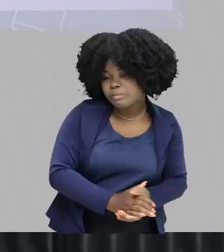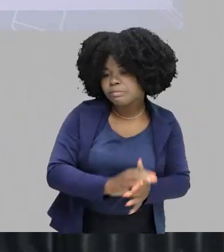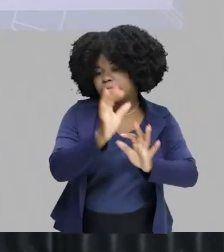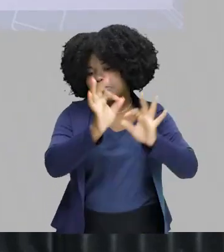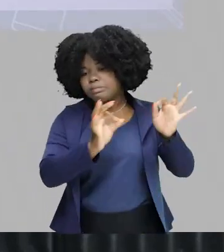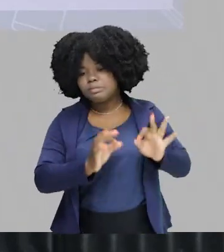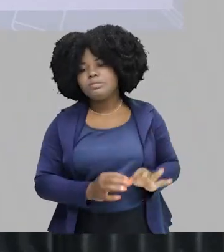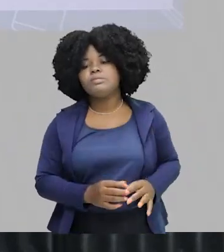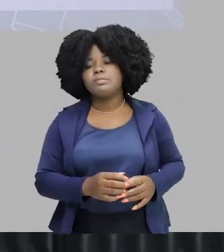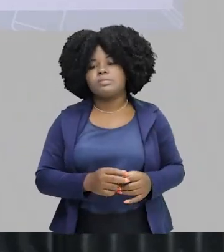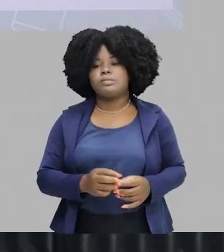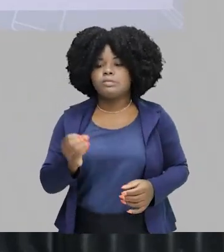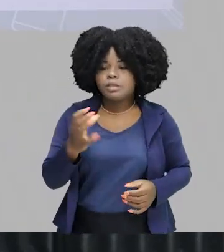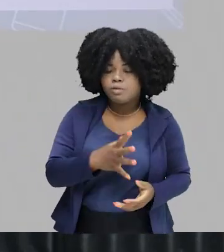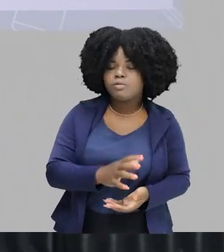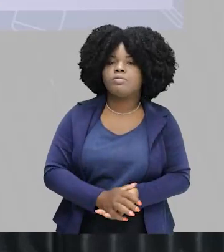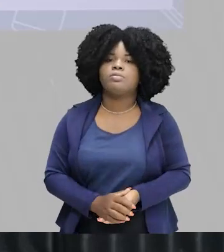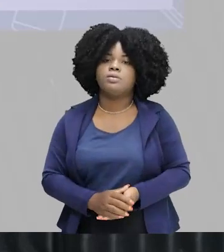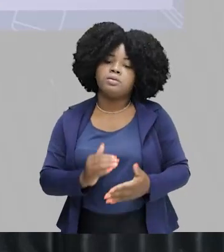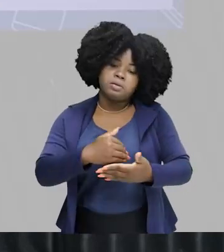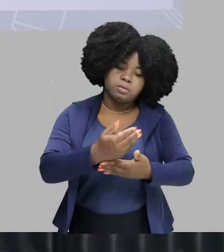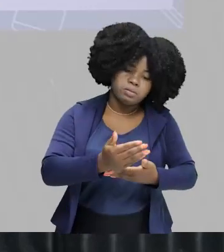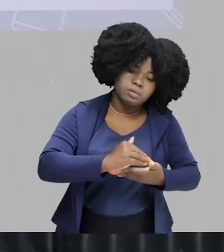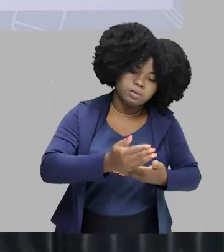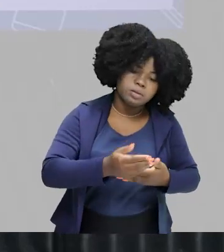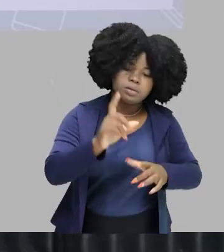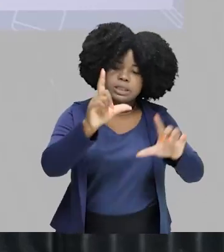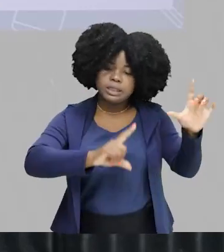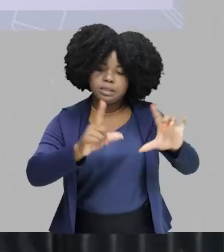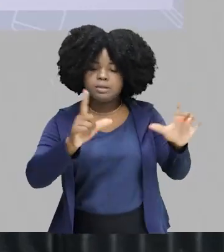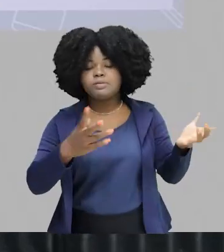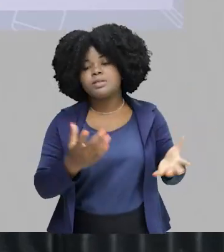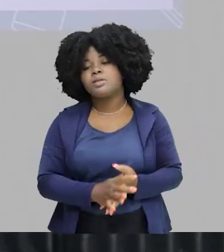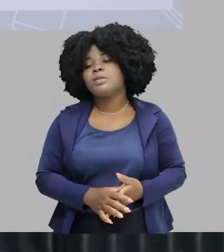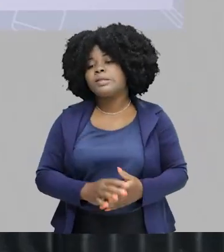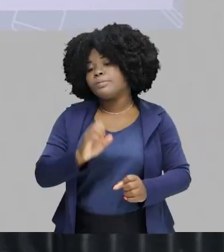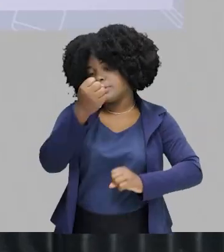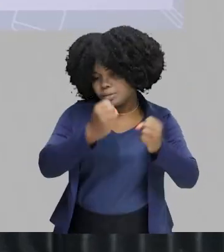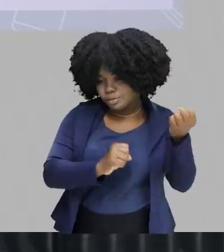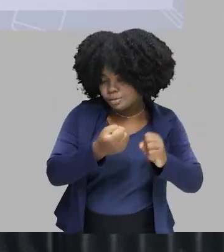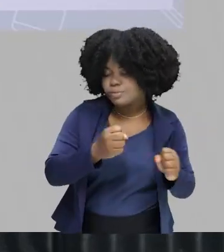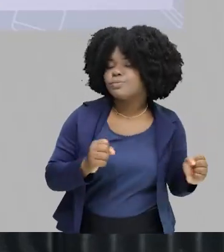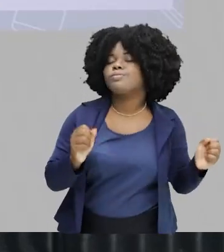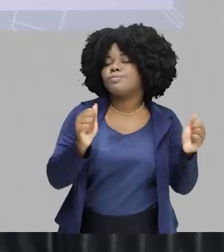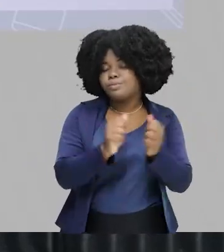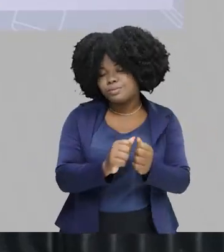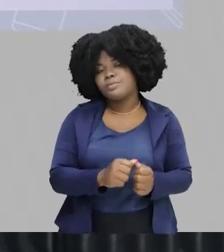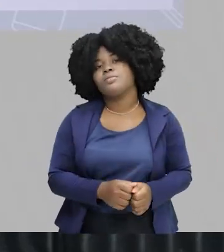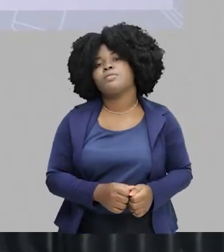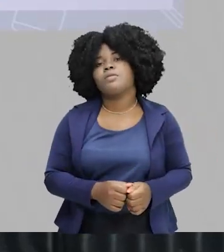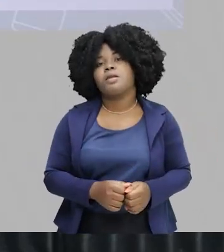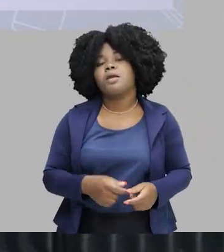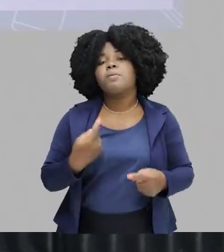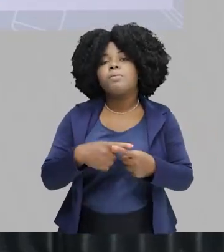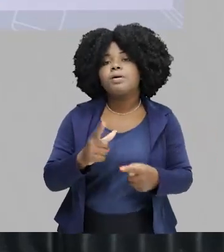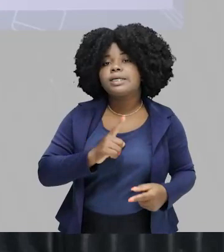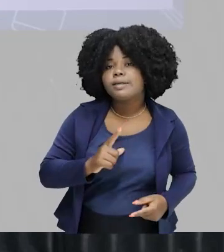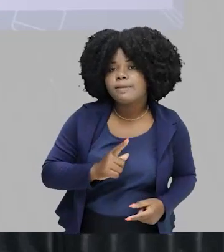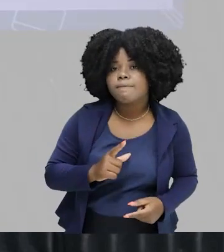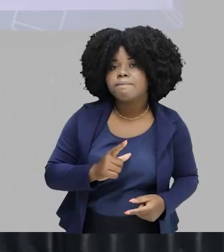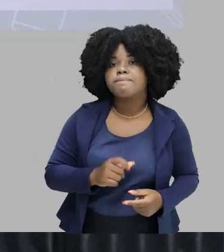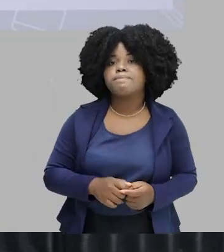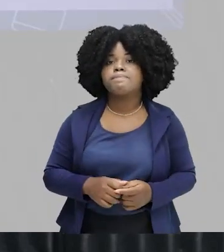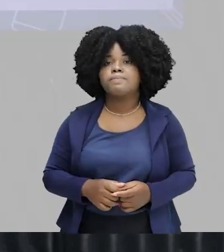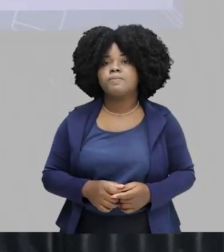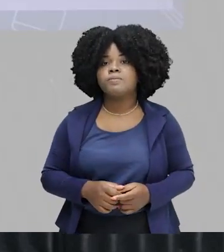um aparelho de televisão, tanto faz. Então isso é parte da indústria hoje também. Isso existe para quê? Para que a gente crie em nós